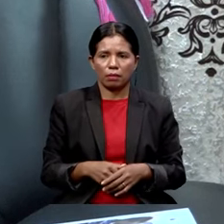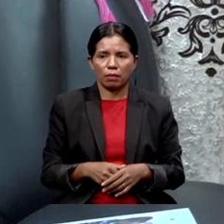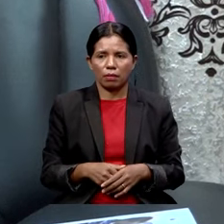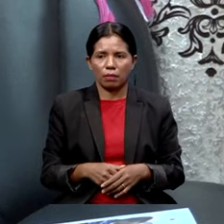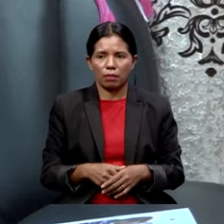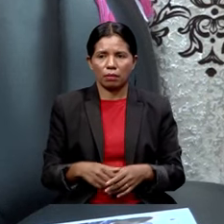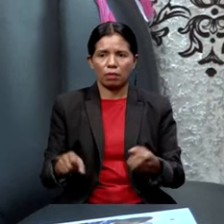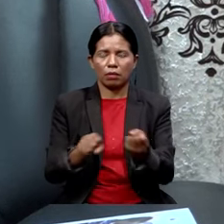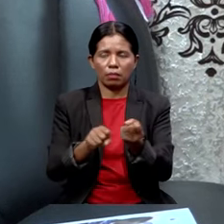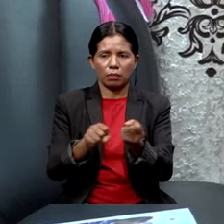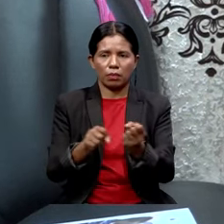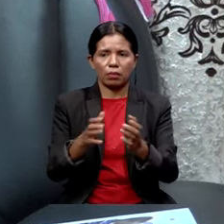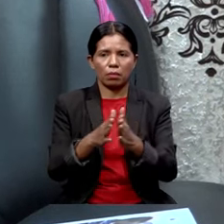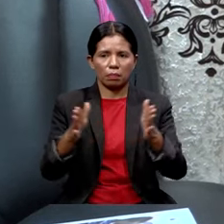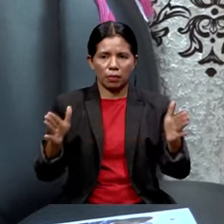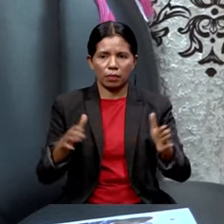contribuição nira ke